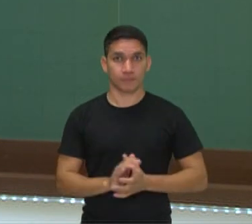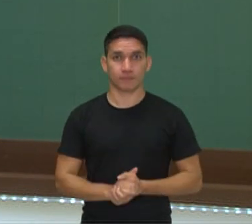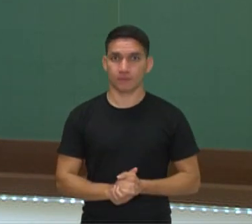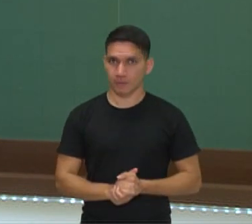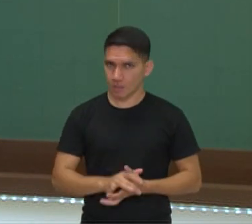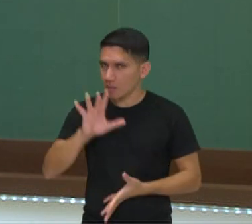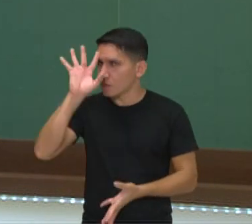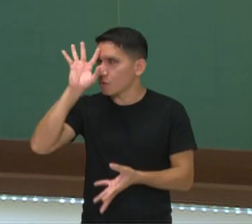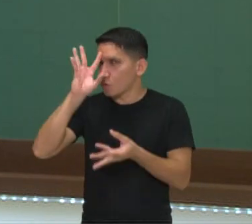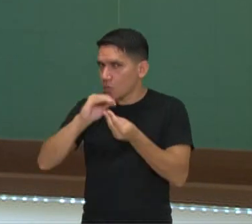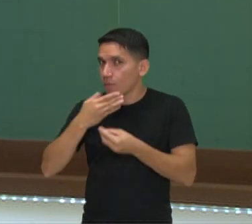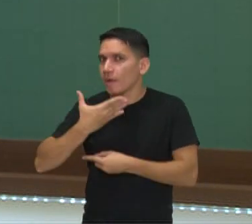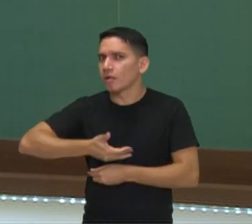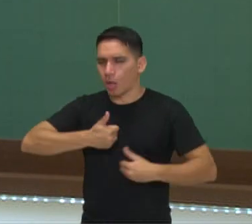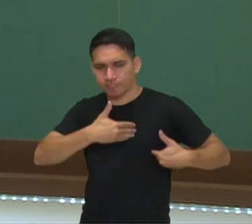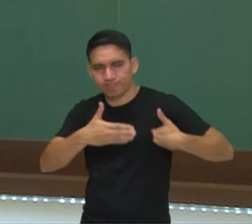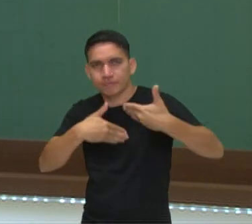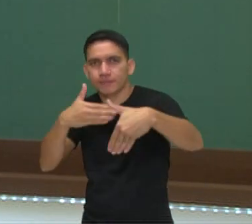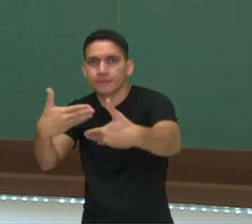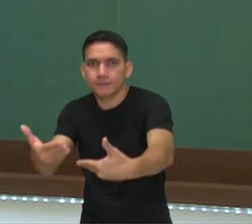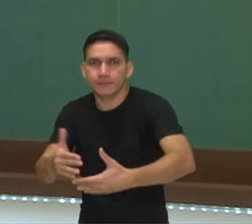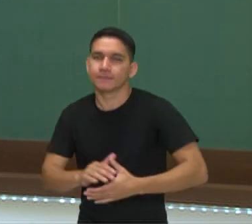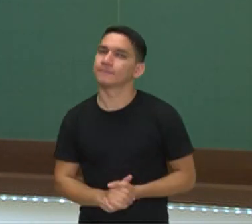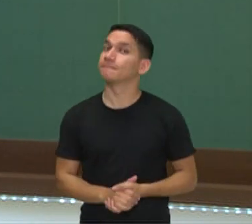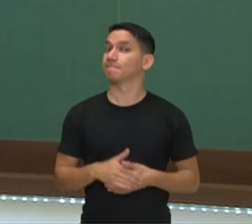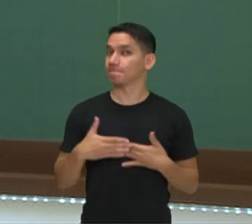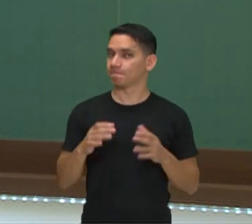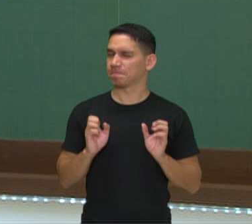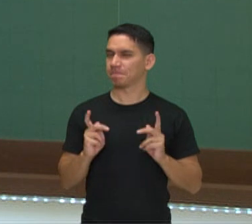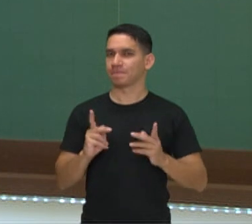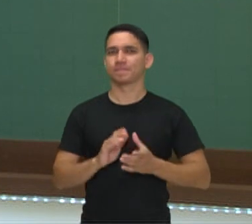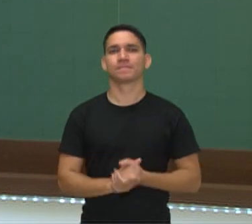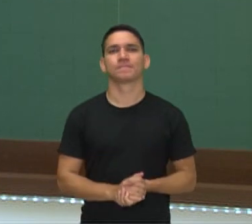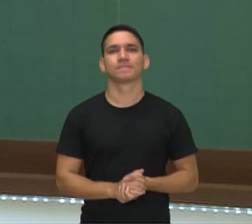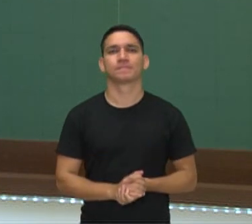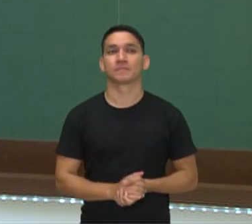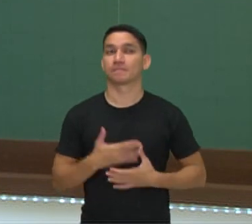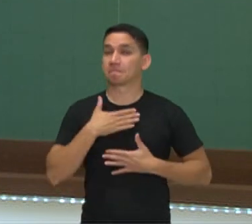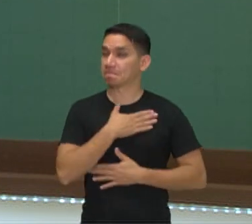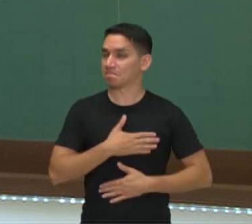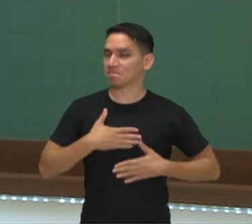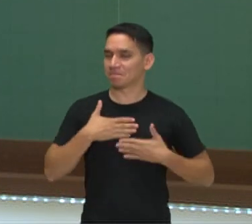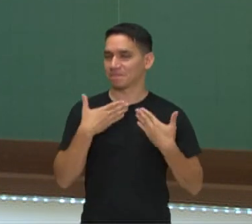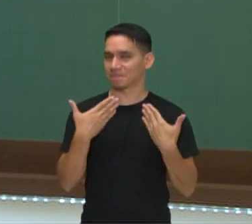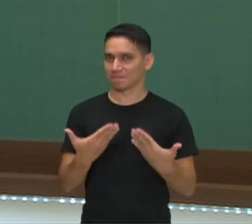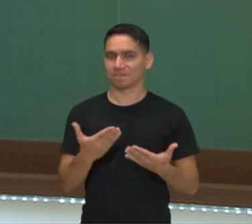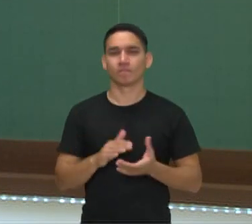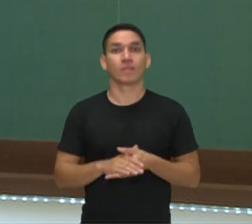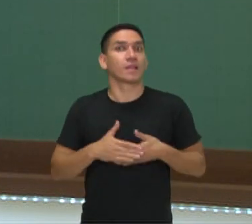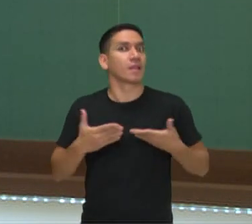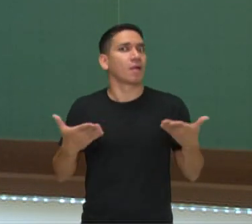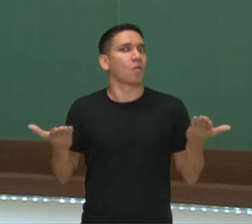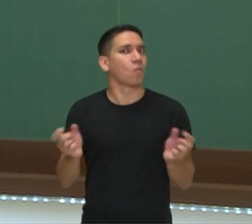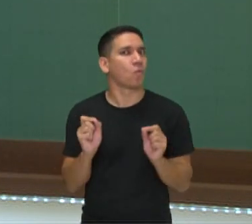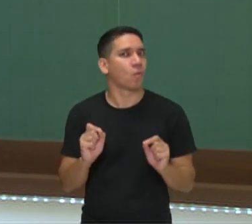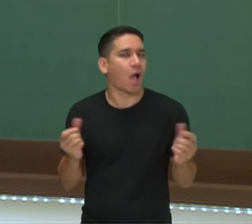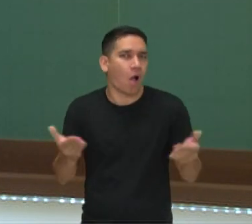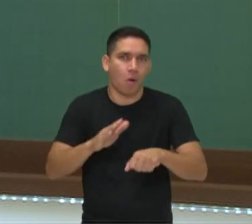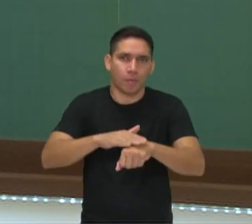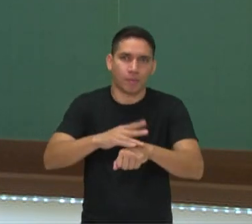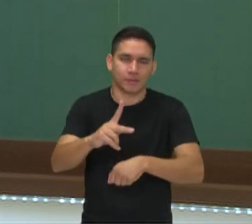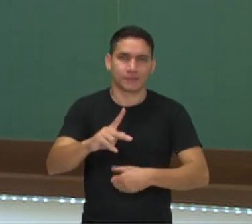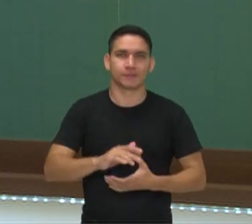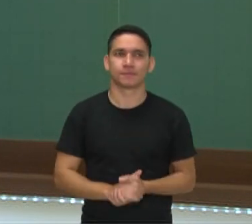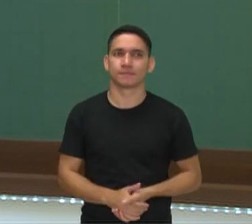Tá compreendendo melhor o processo? Então, tá bom. Fico bem feliz com isso. Então, agora com